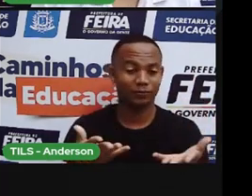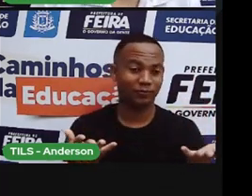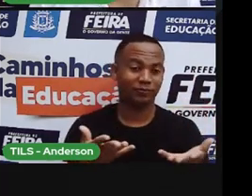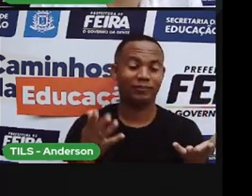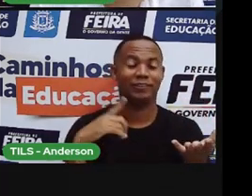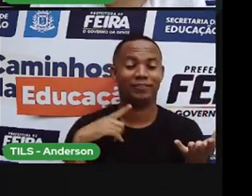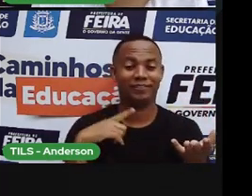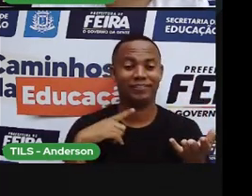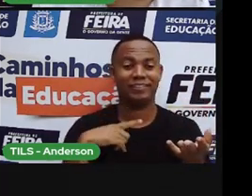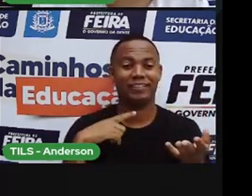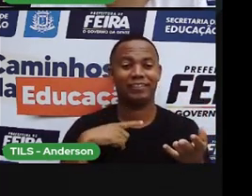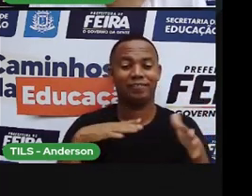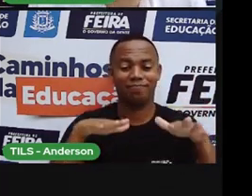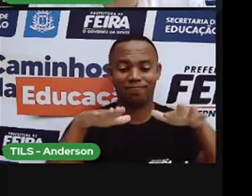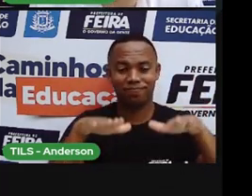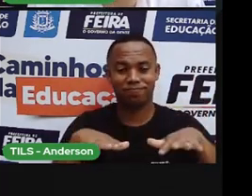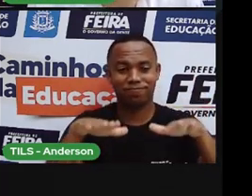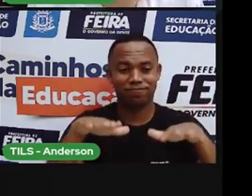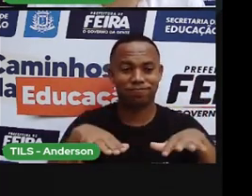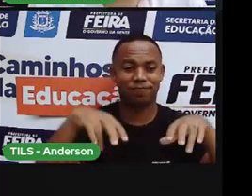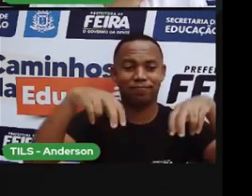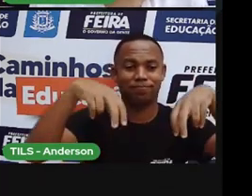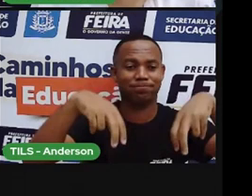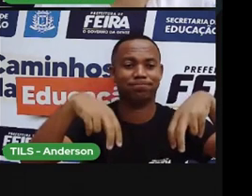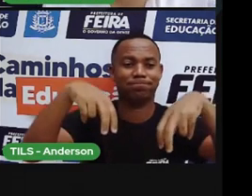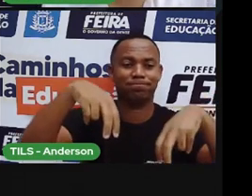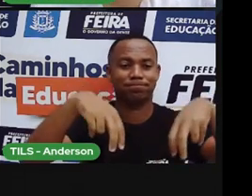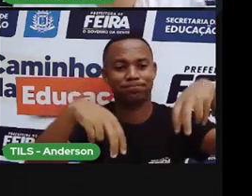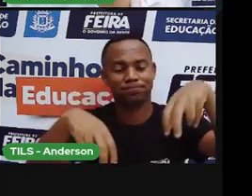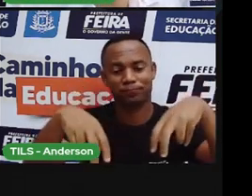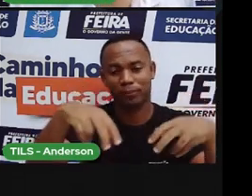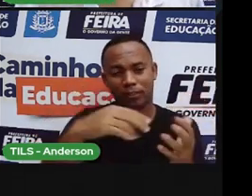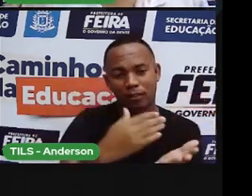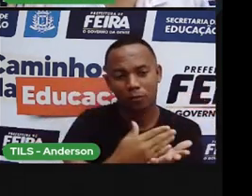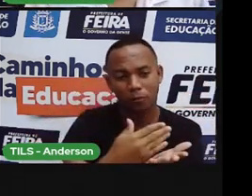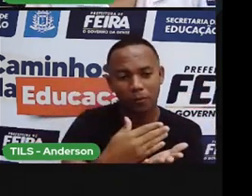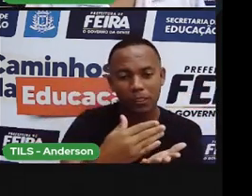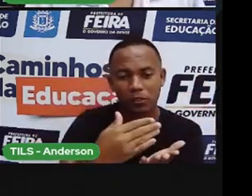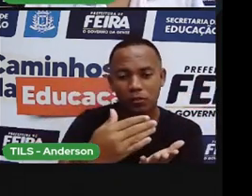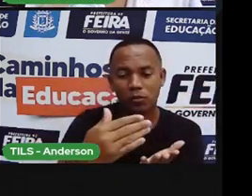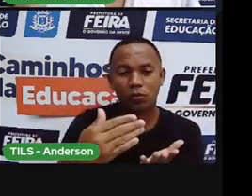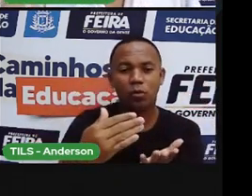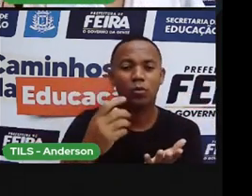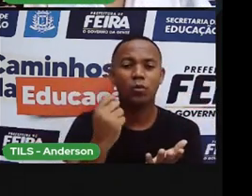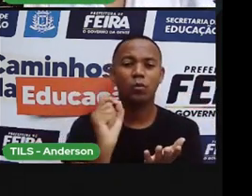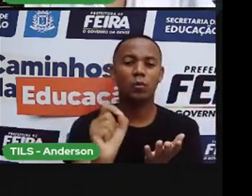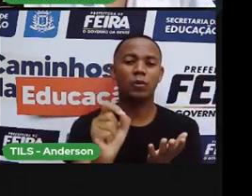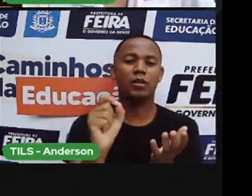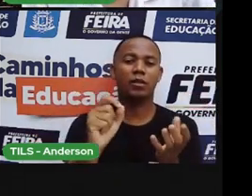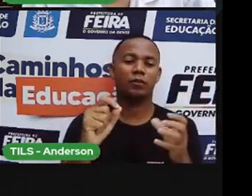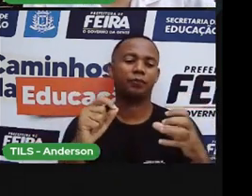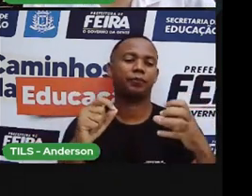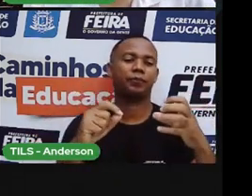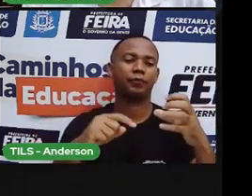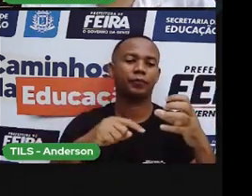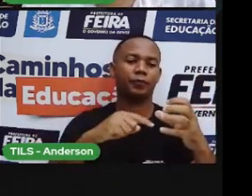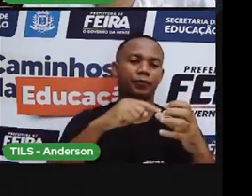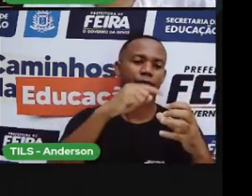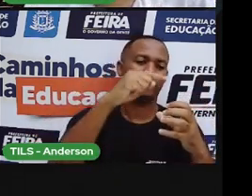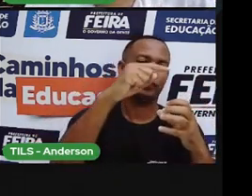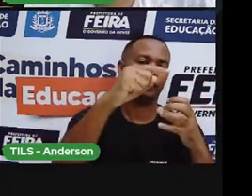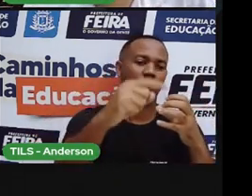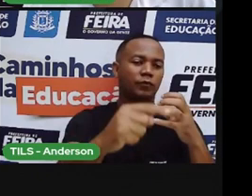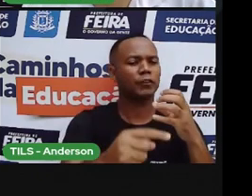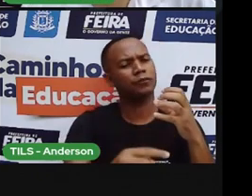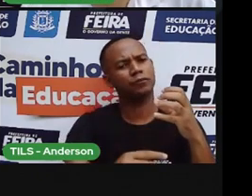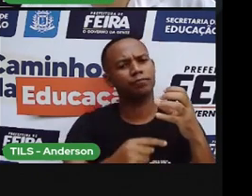E aí a gente está sempre preso aonde? No chão, né? E começaram, na verdade, a girar em torno do